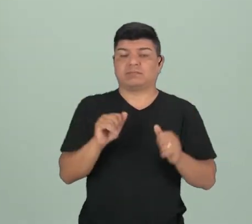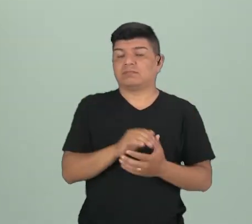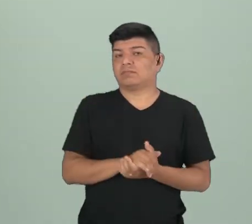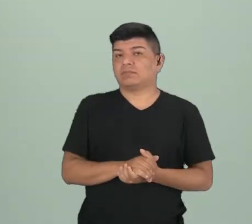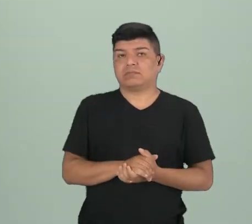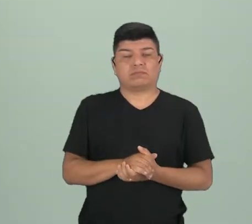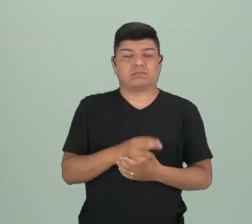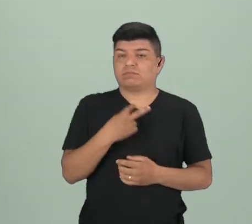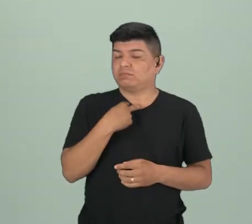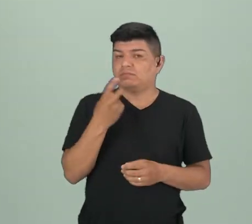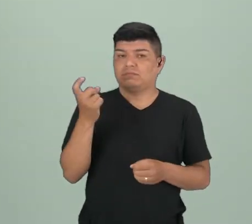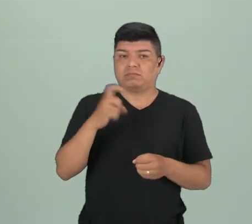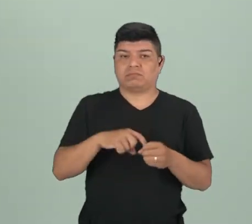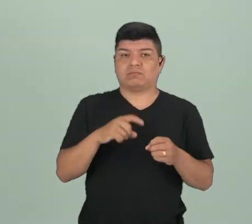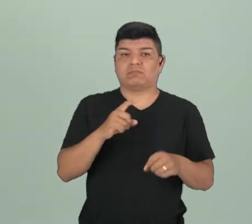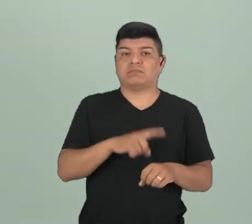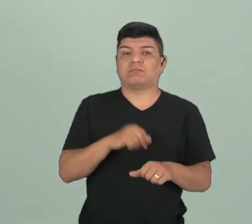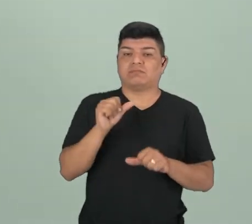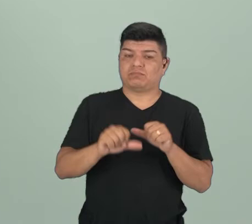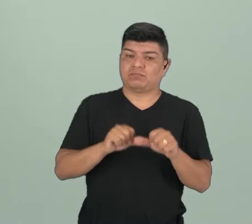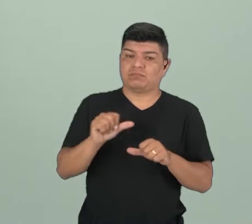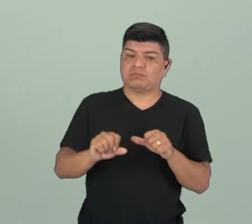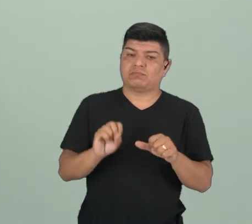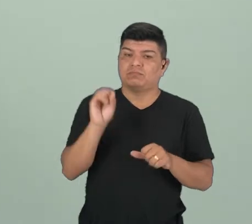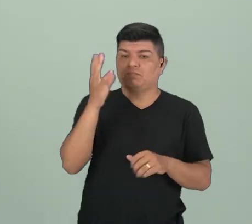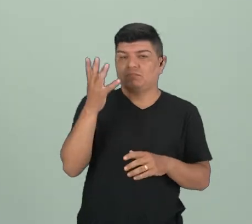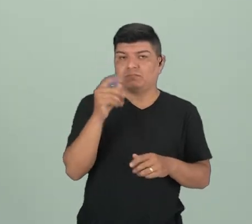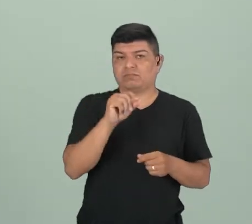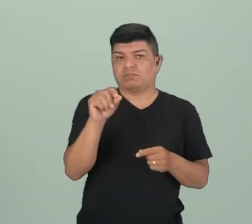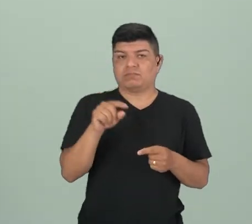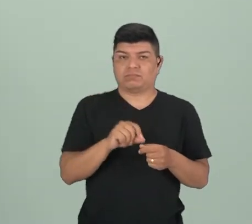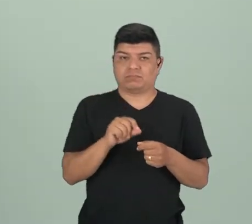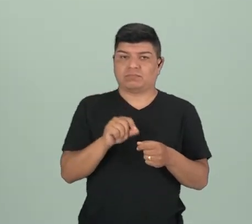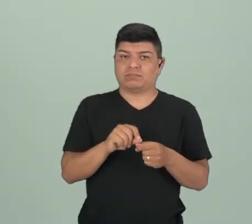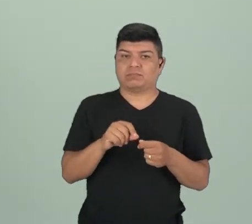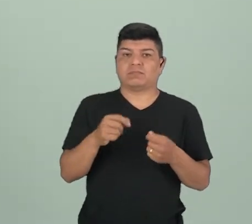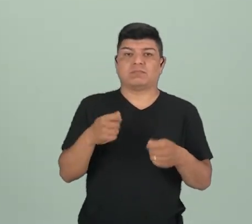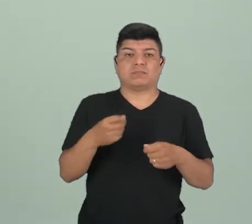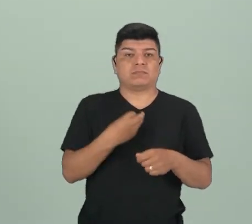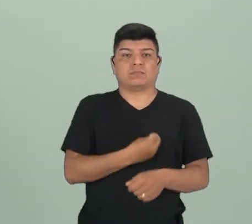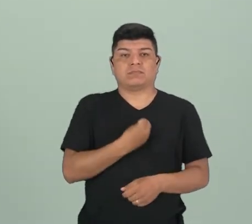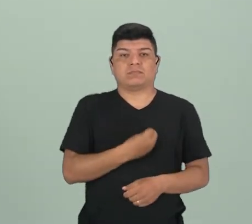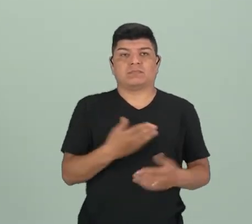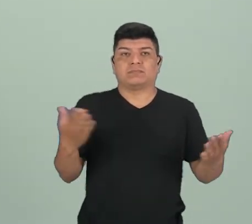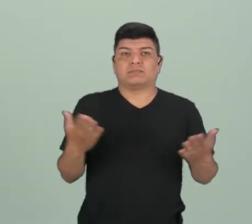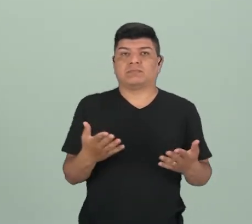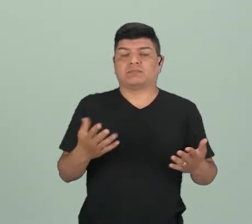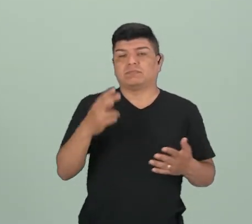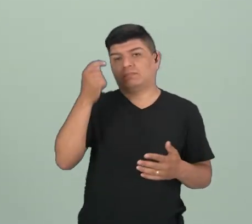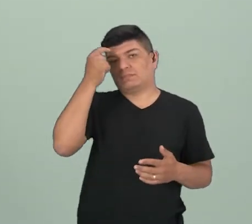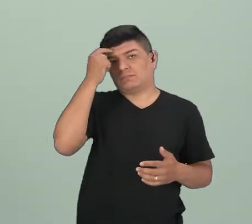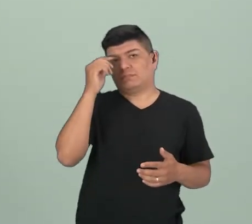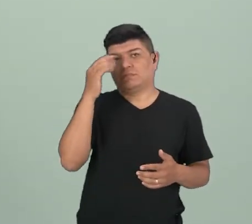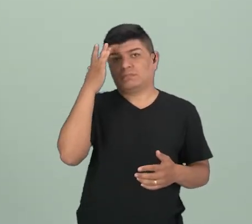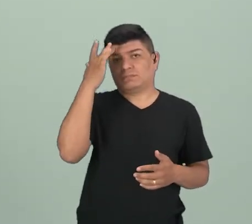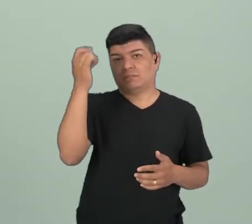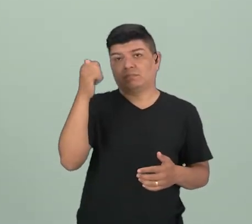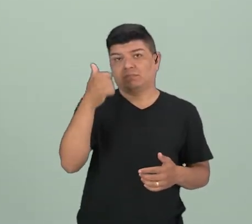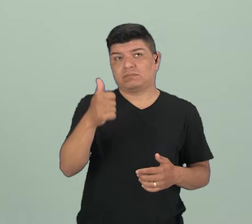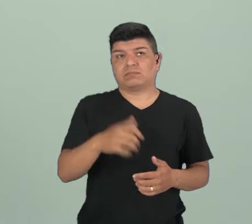voltar no tempo para fazer ou mudar alguma ação que vocês fizeram. O que vocês têm que viver é o hoje pensando no amanhã, claro,